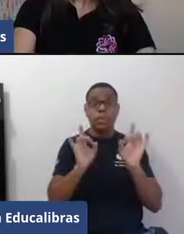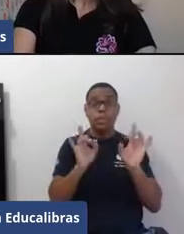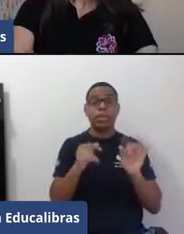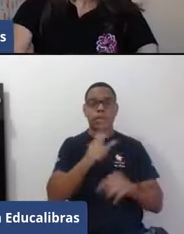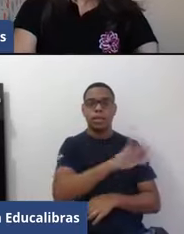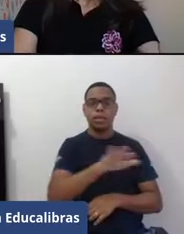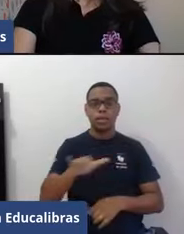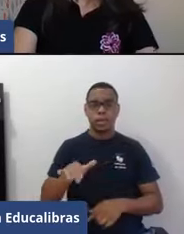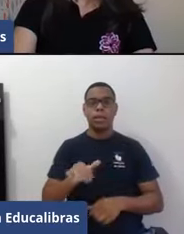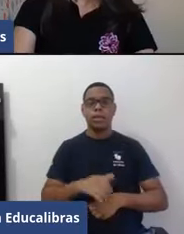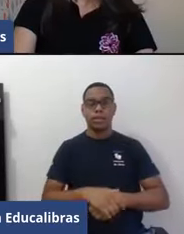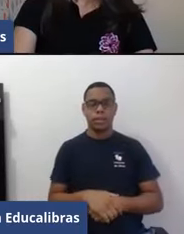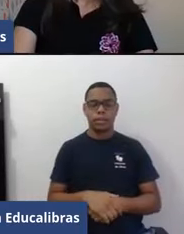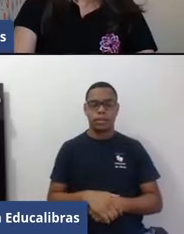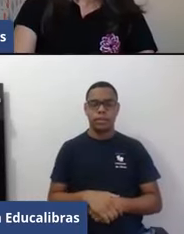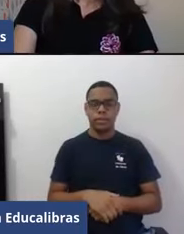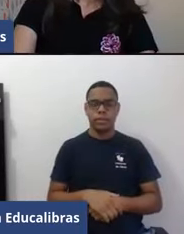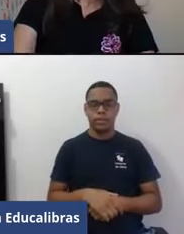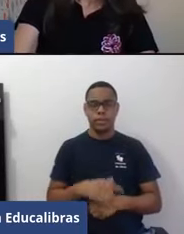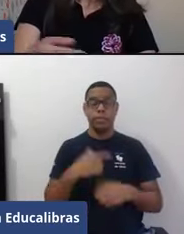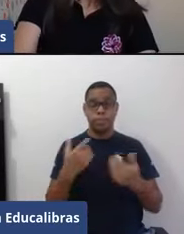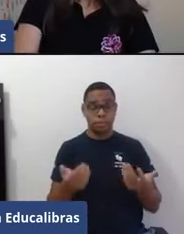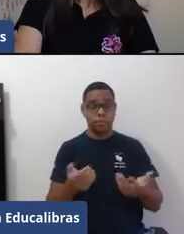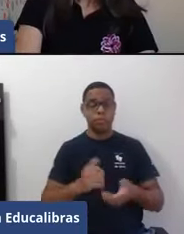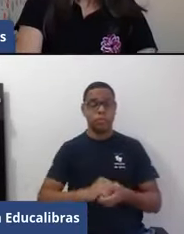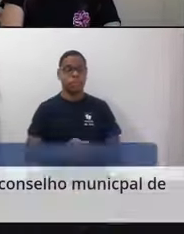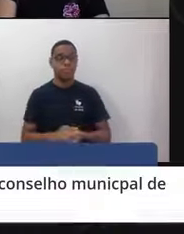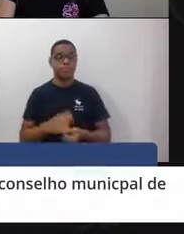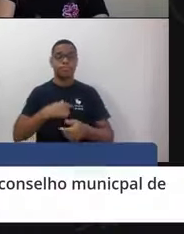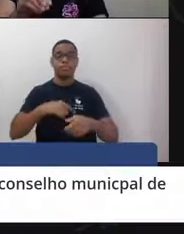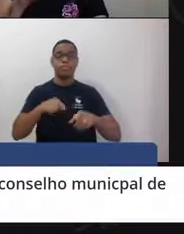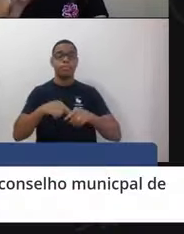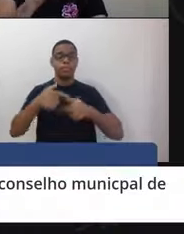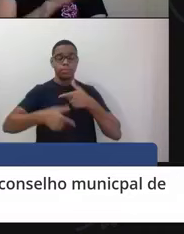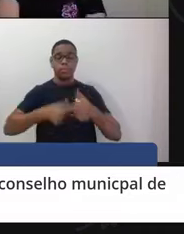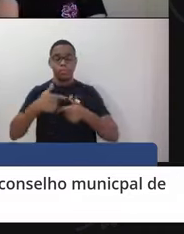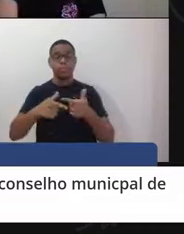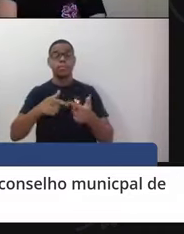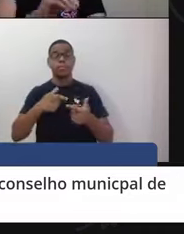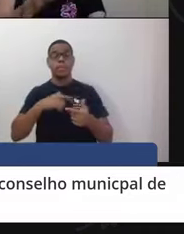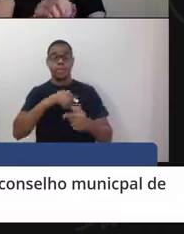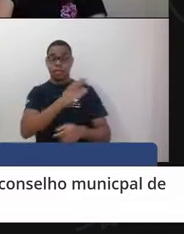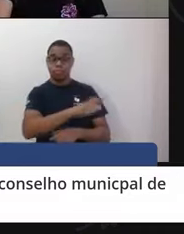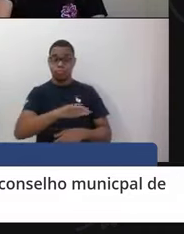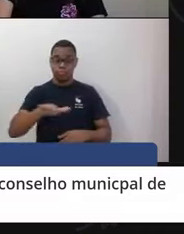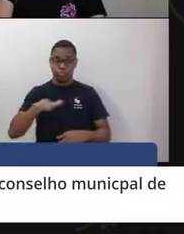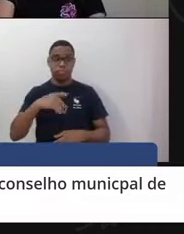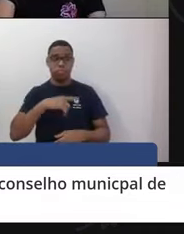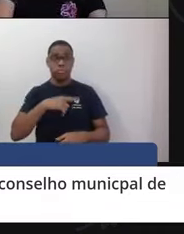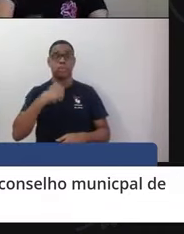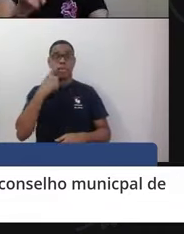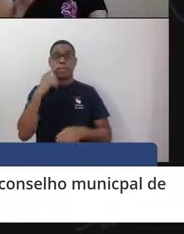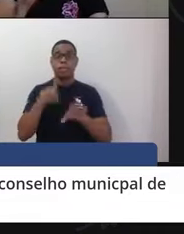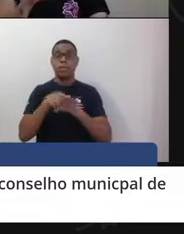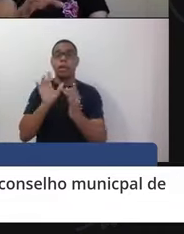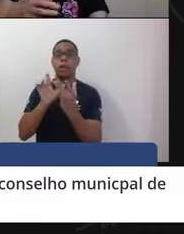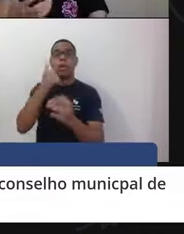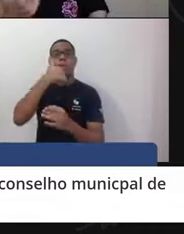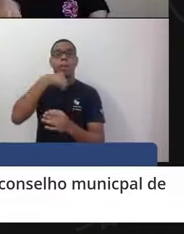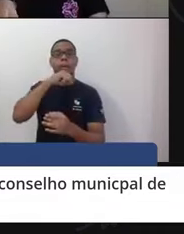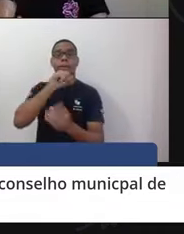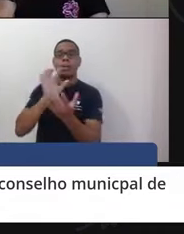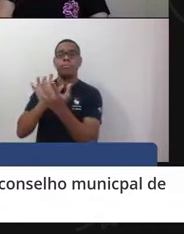Brasil. Né? Então, e trabalhar, Gersonita, com as crianças me fez trabalhar com as mães,